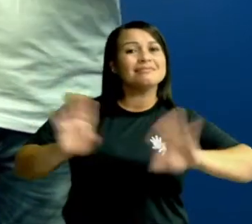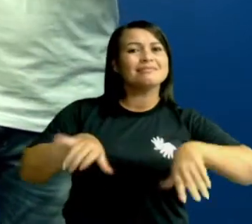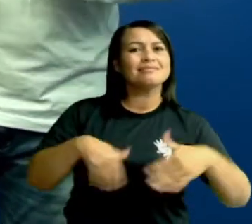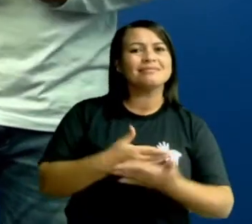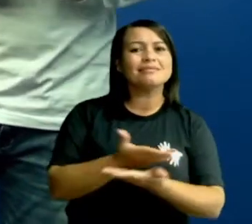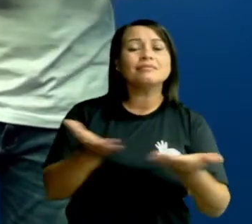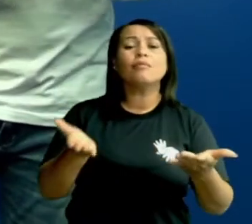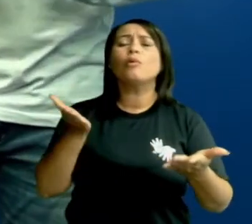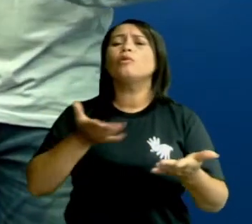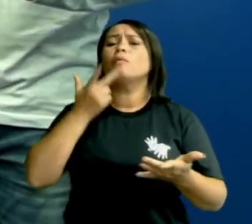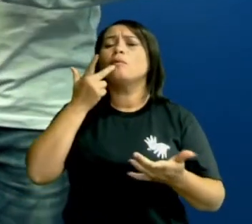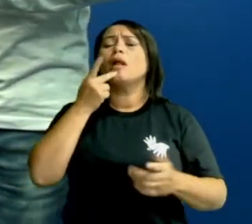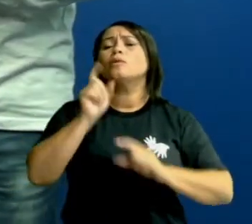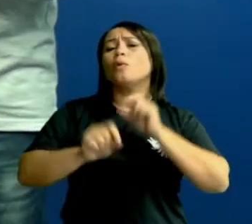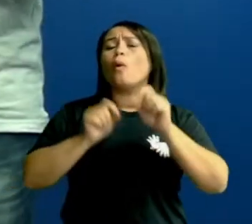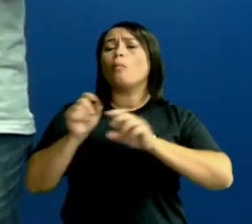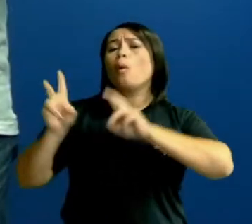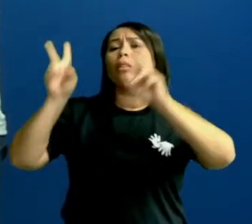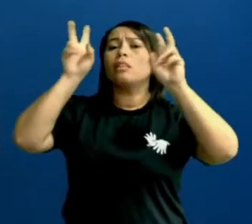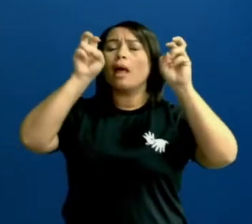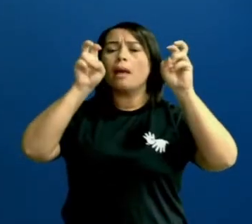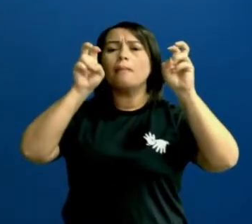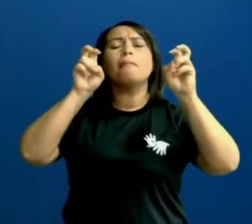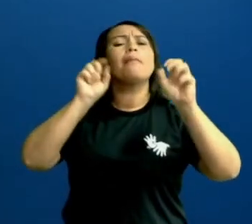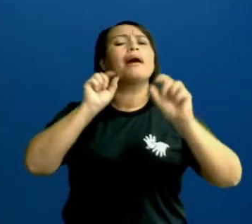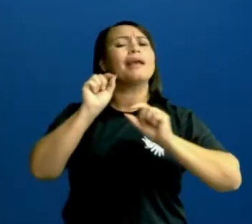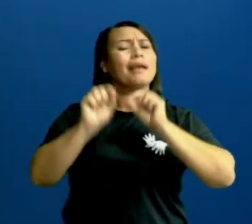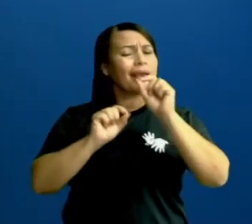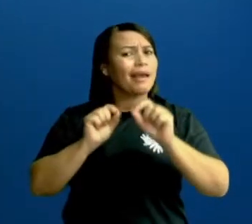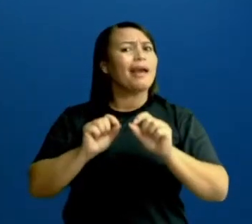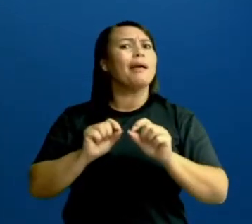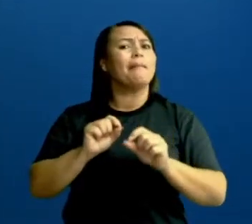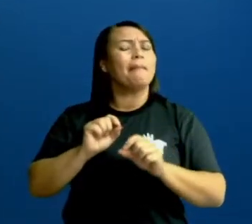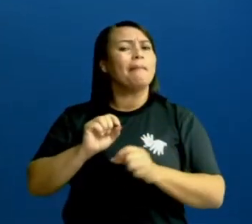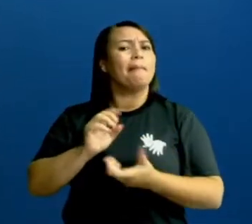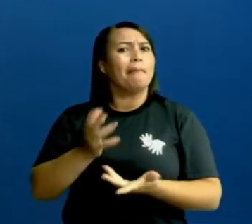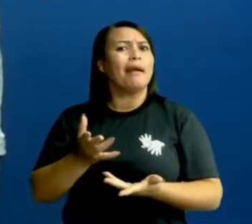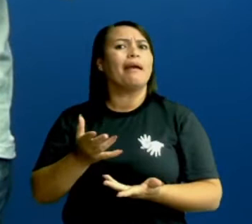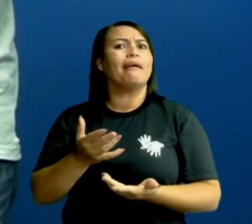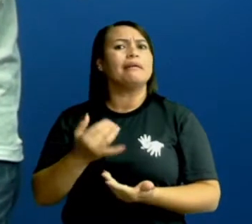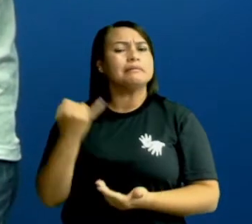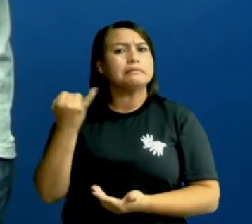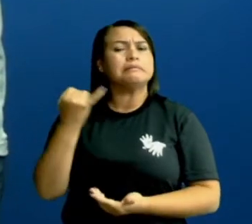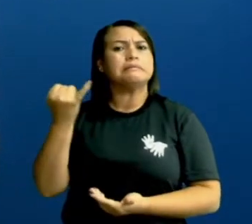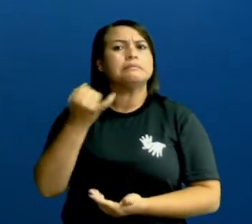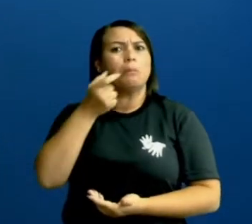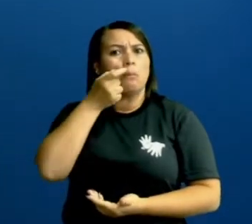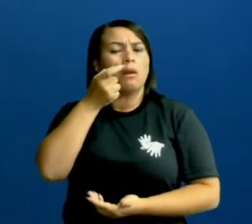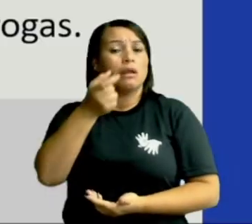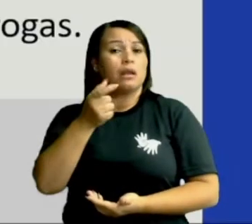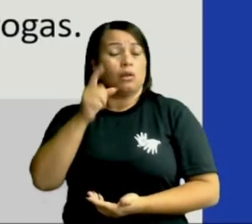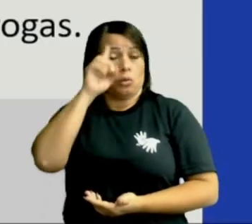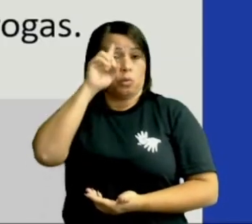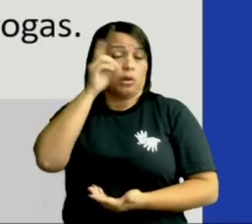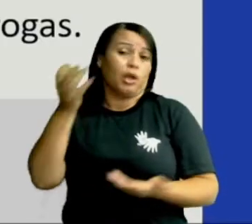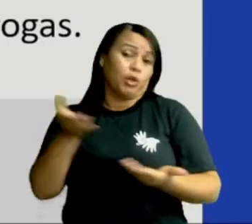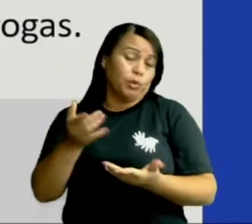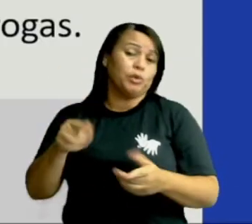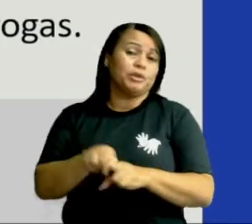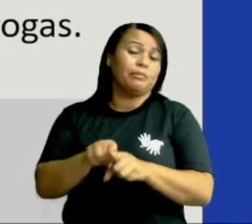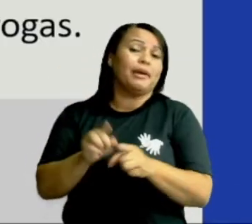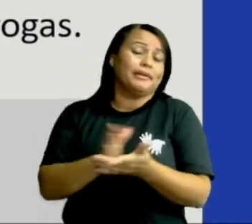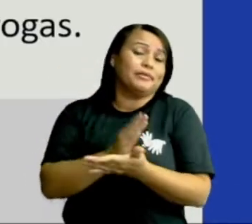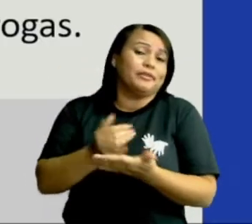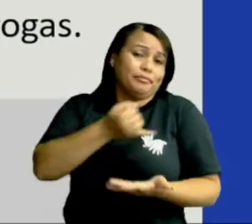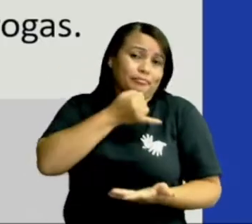Olá pessoal, hoje vamos falar sobre um assunto bastante delicado, um assunto do nosso dia a dia, infelizmente, mas que é